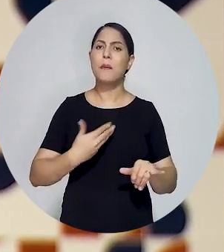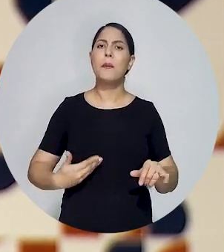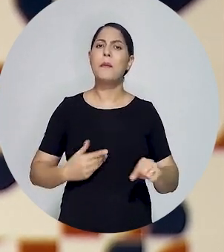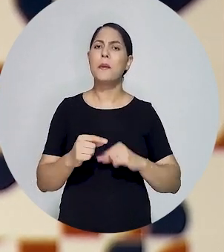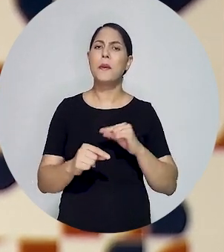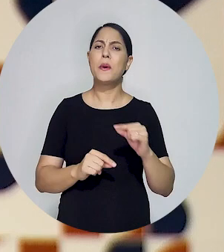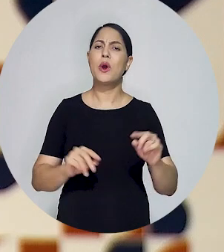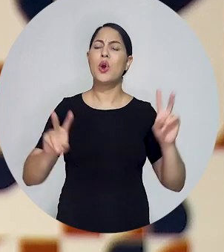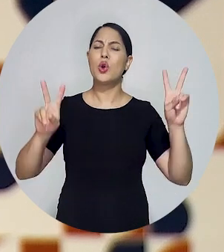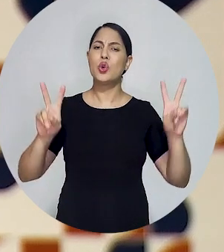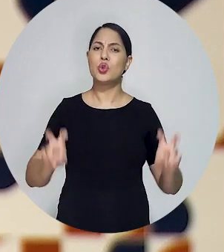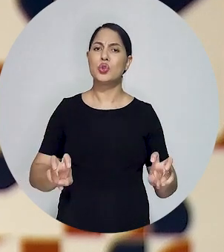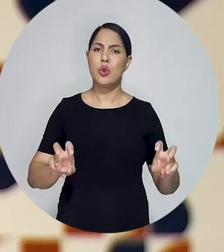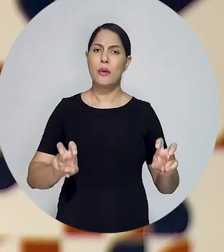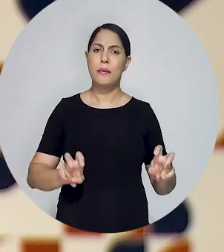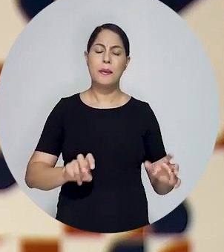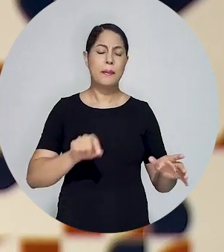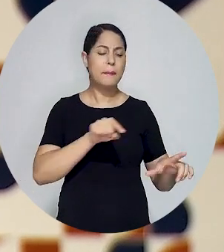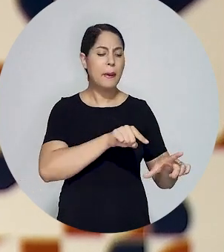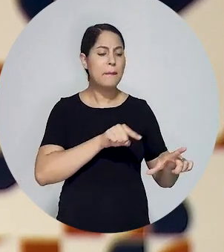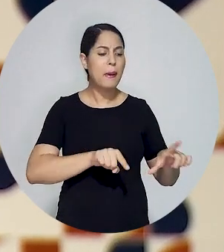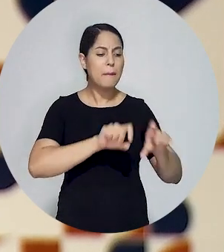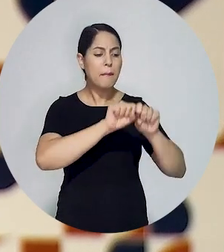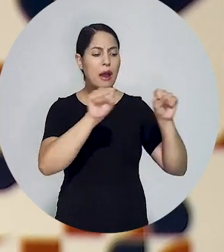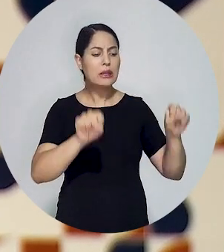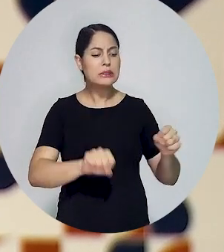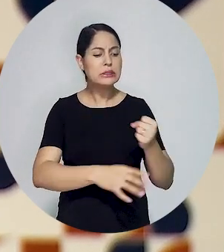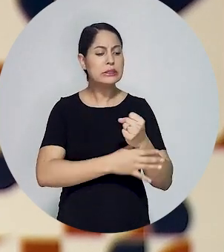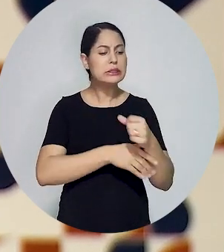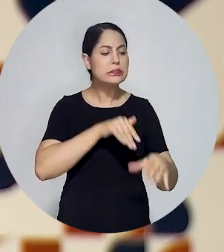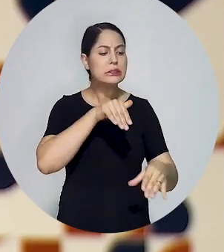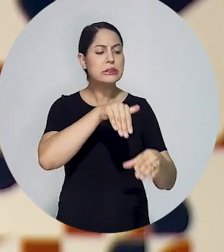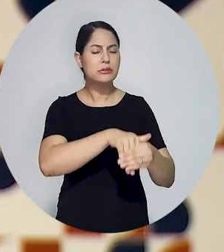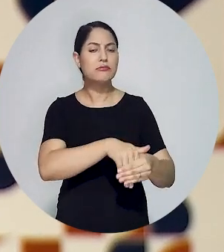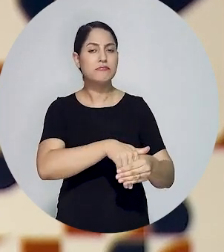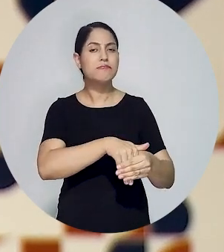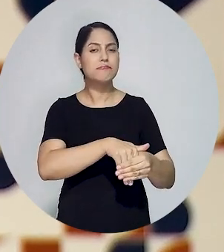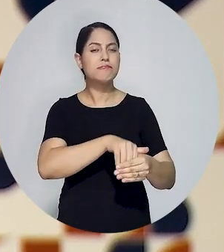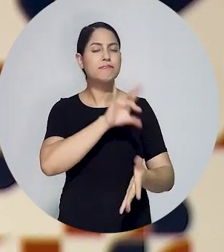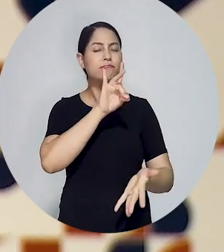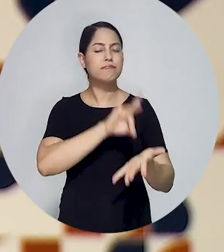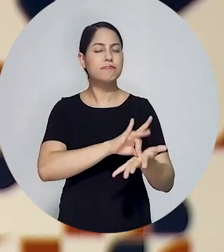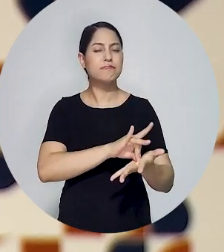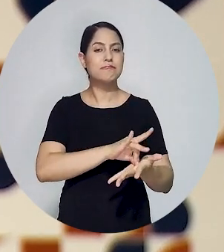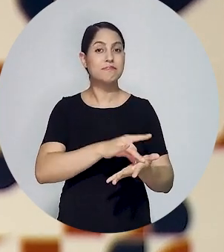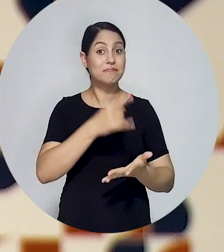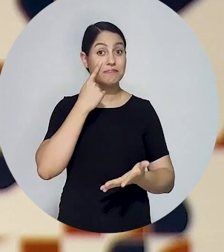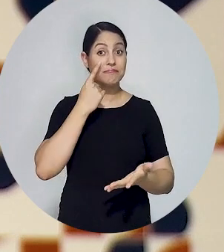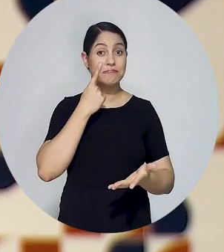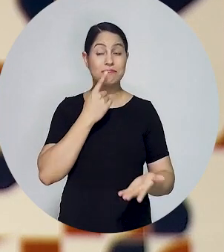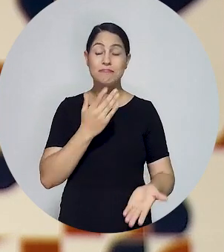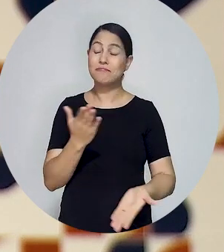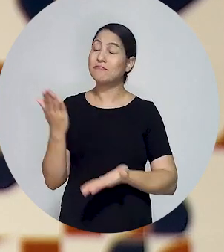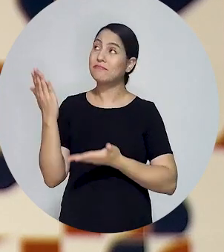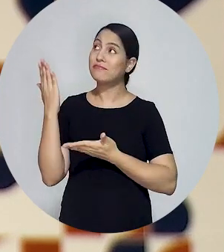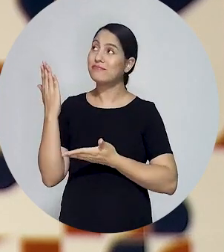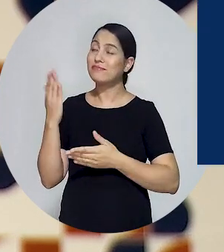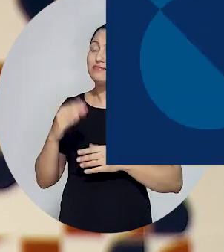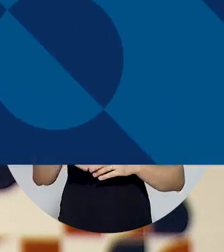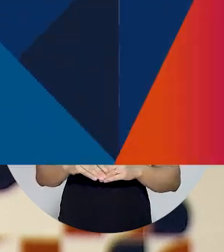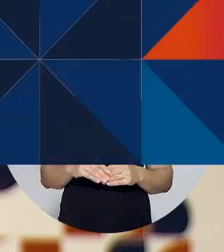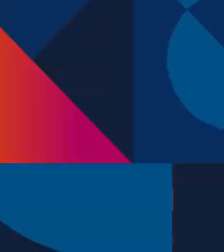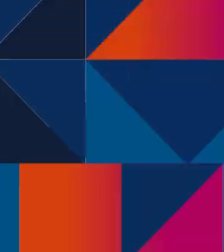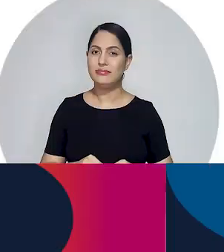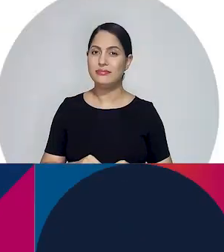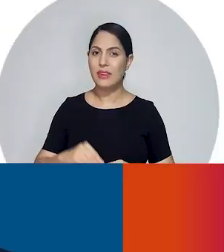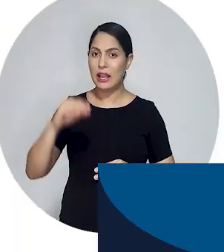uma nota pública em reconhecimento à confiabilidade do sistema eleitoral e à segurança da urna eletrônica.